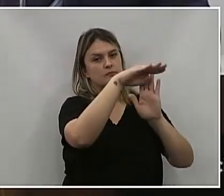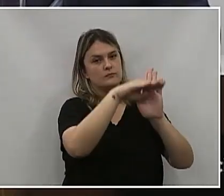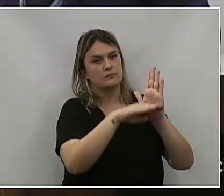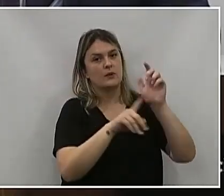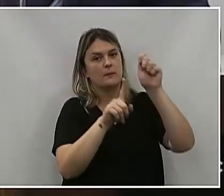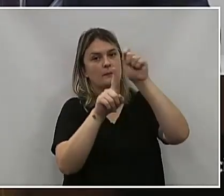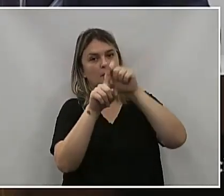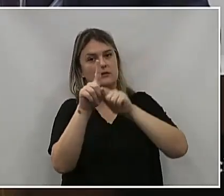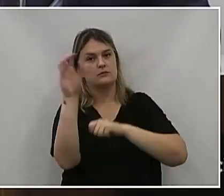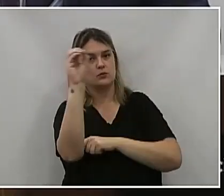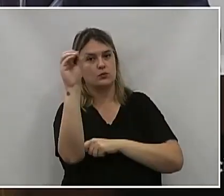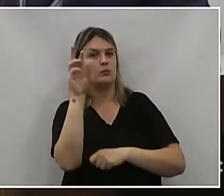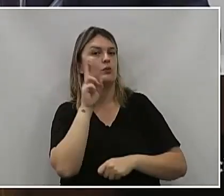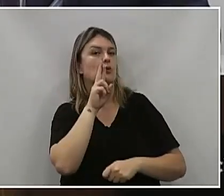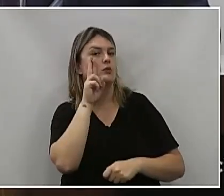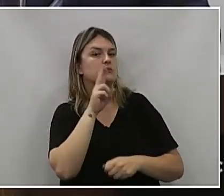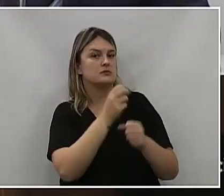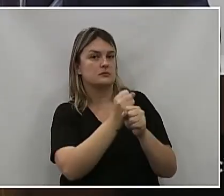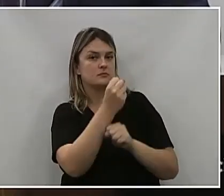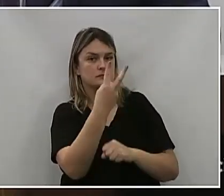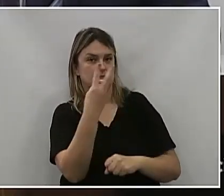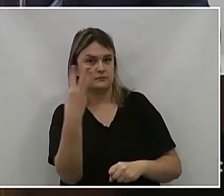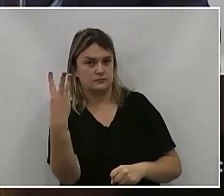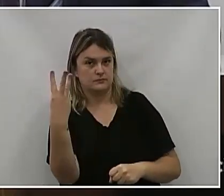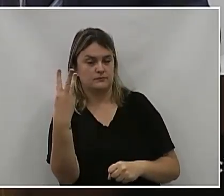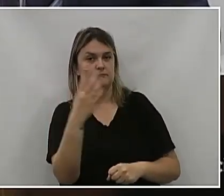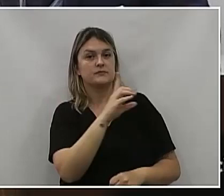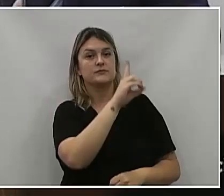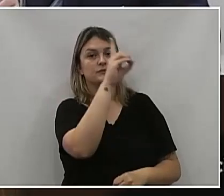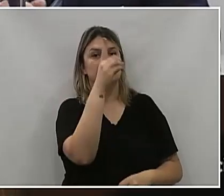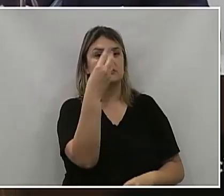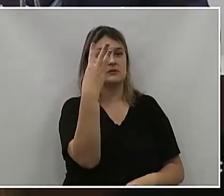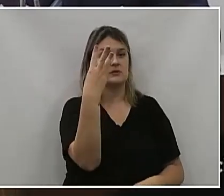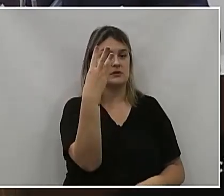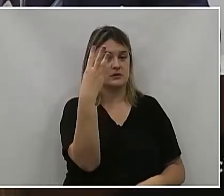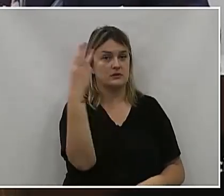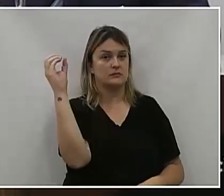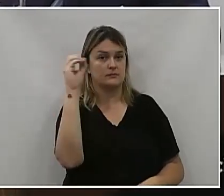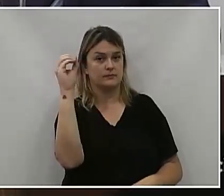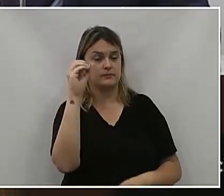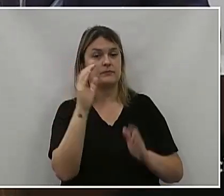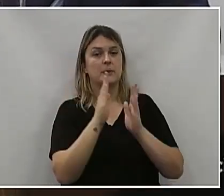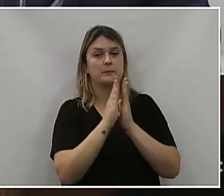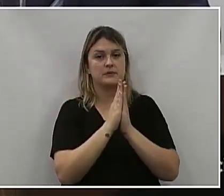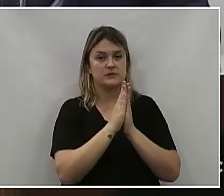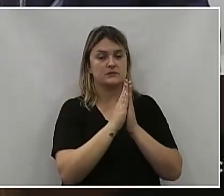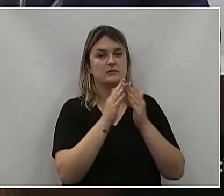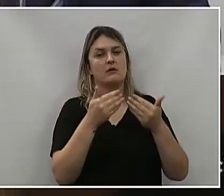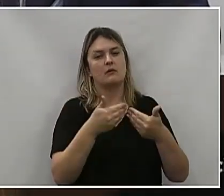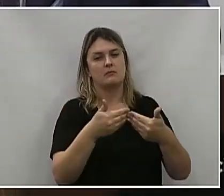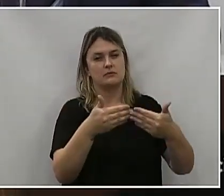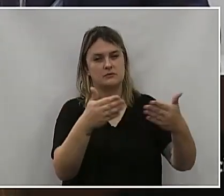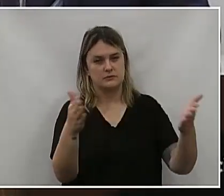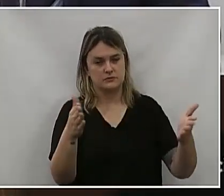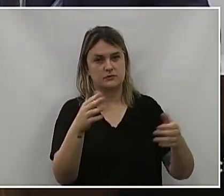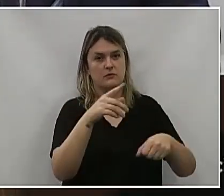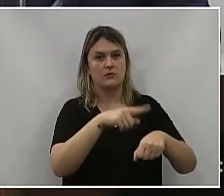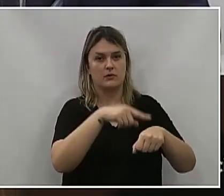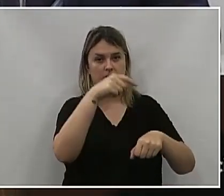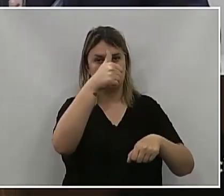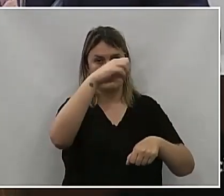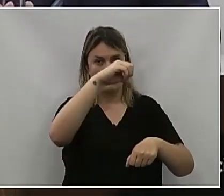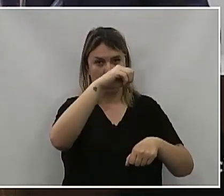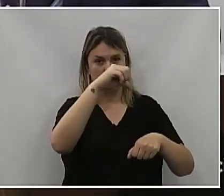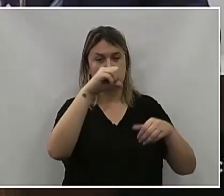Outubro Rosa 2023. Dia 3/10, missa de abertura do Outubro Rosa, às 19 horas,